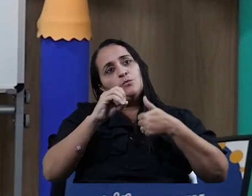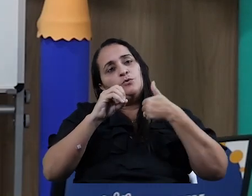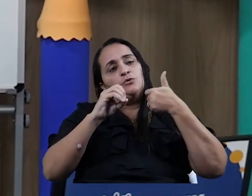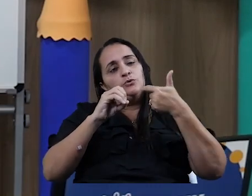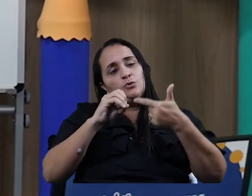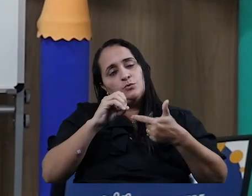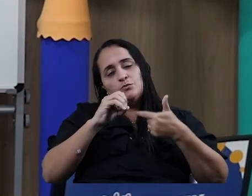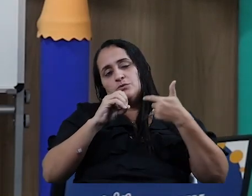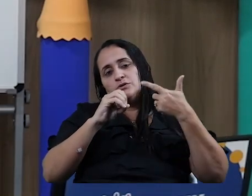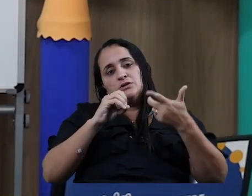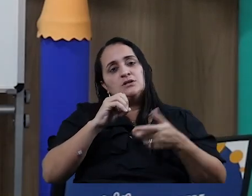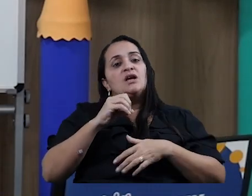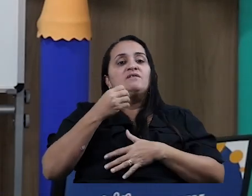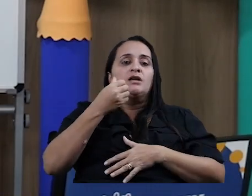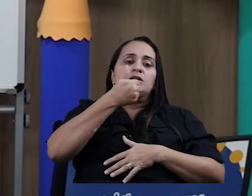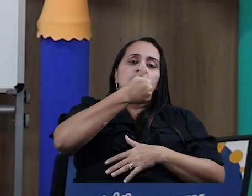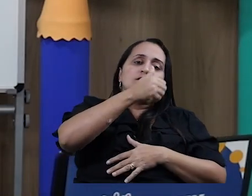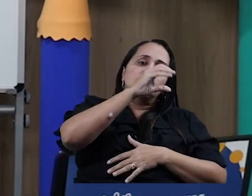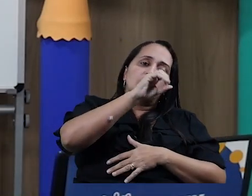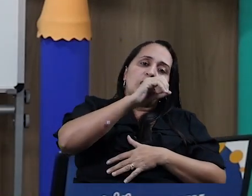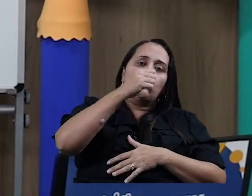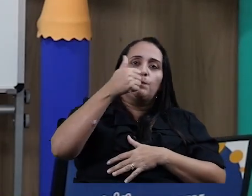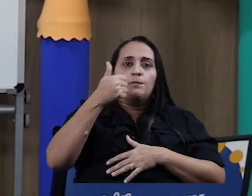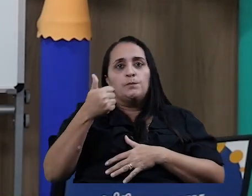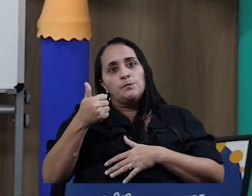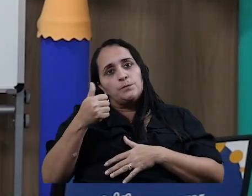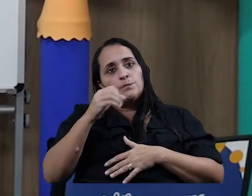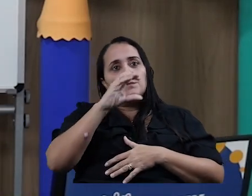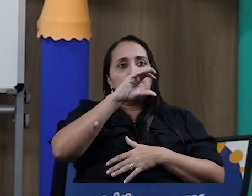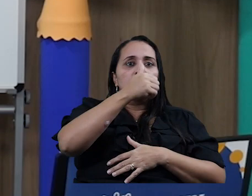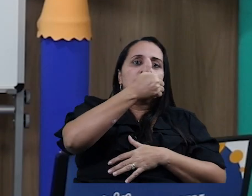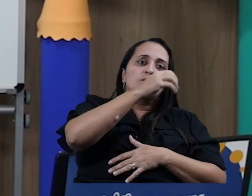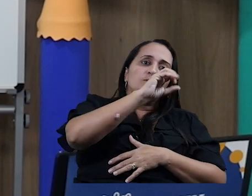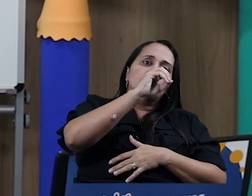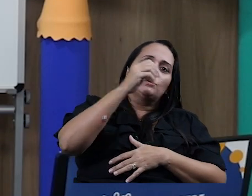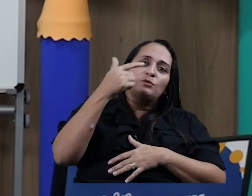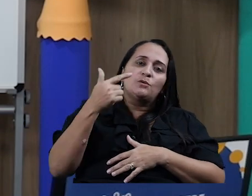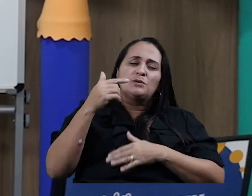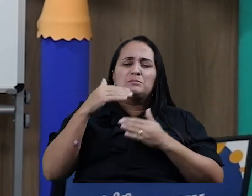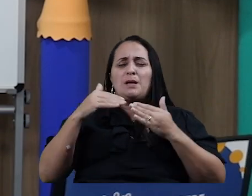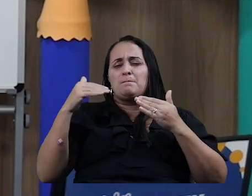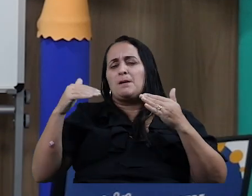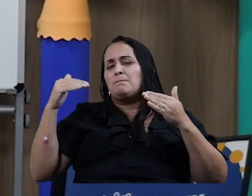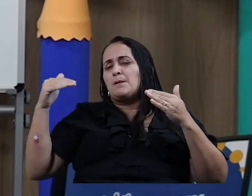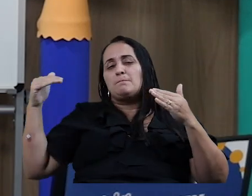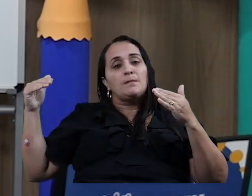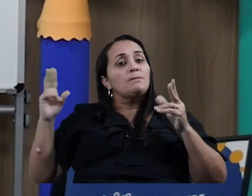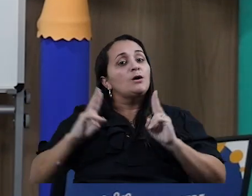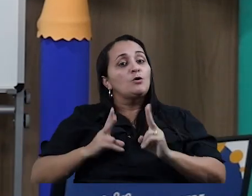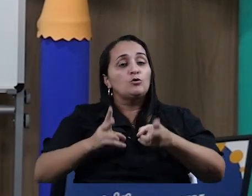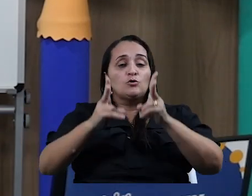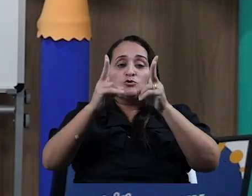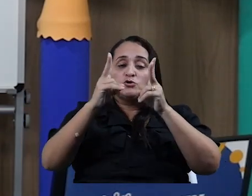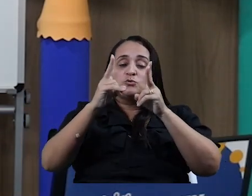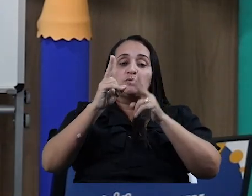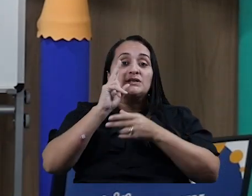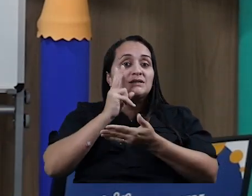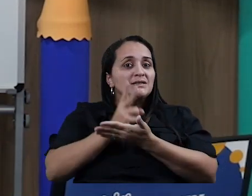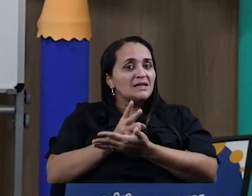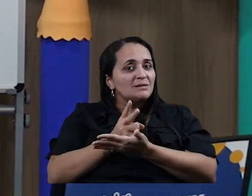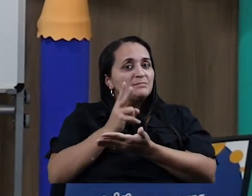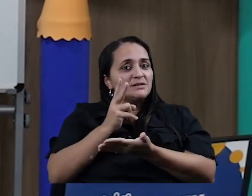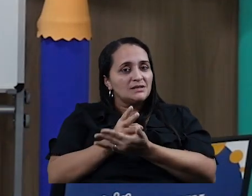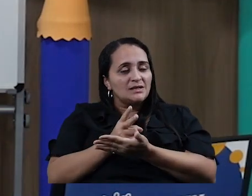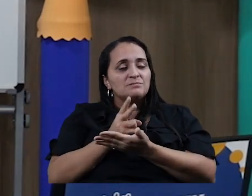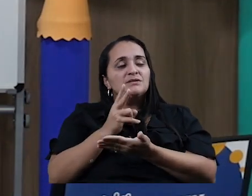está ligado em relação à quantidade de símbolos. Se eu tenho esses símbolos aqui, então é dentro desses 10 símbolos